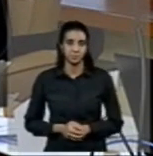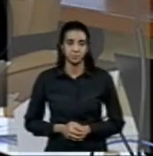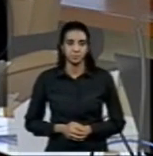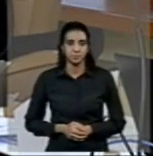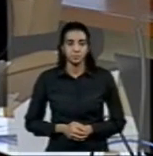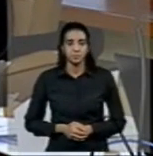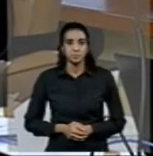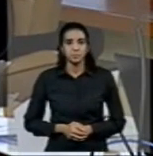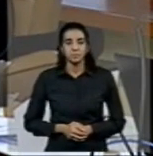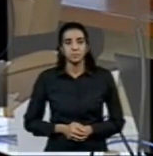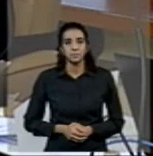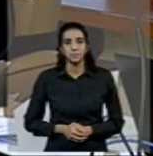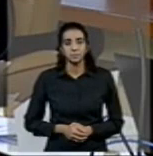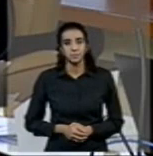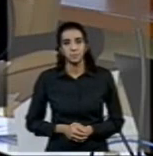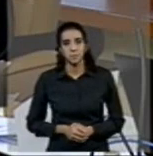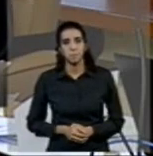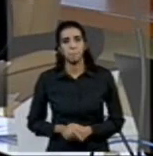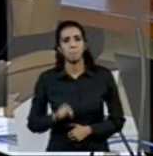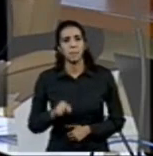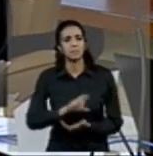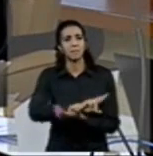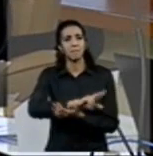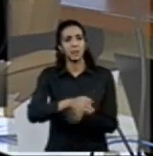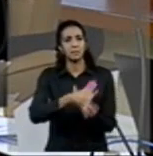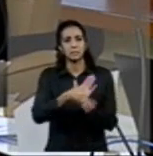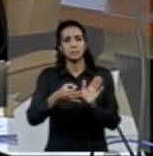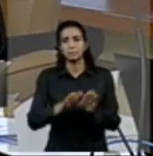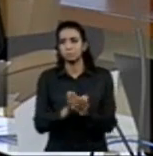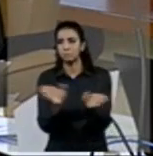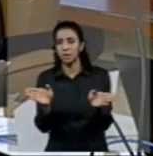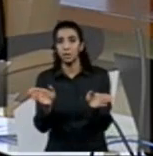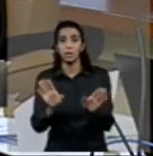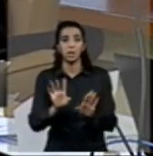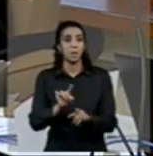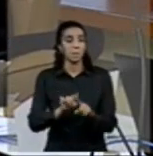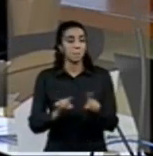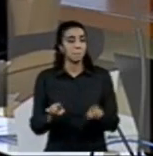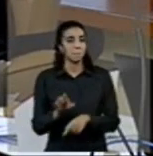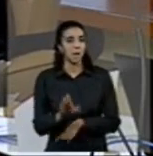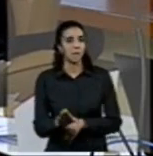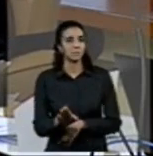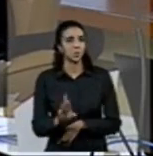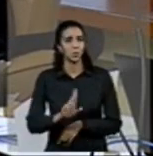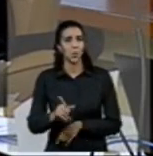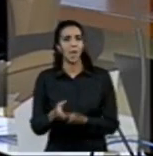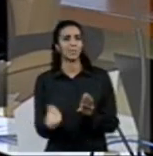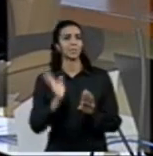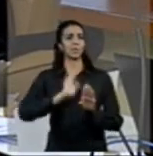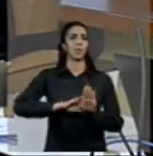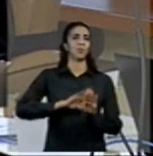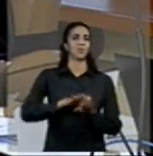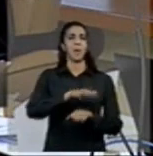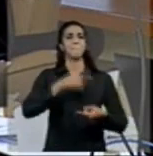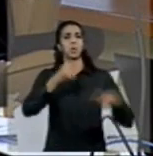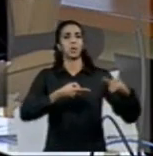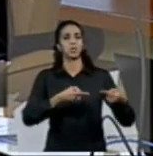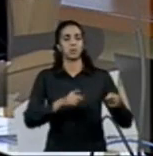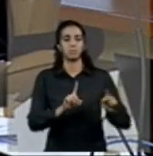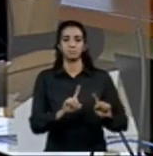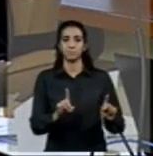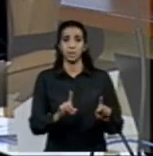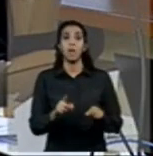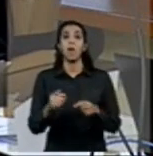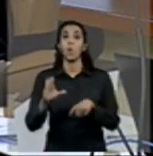A solução a esse dissenso, todavia, não está no plano ideológico da economia política, está na